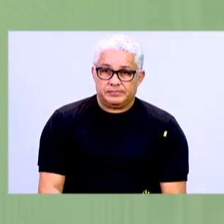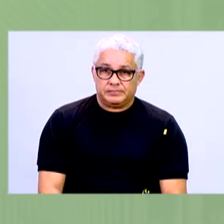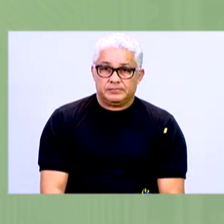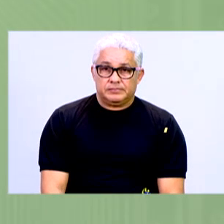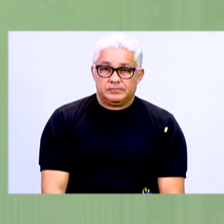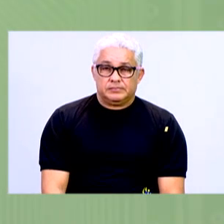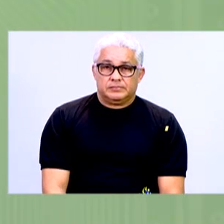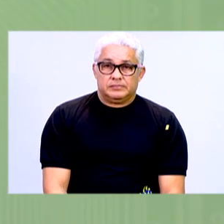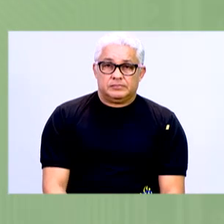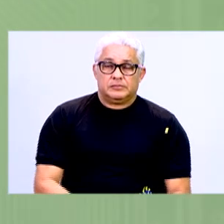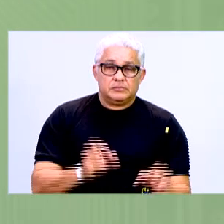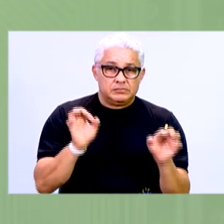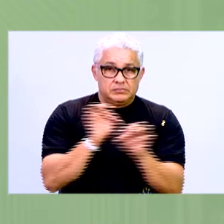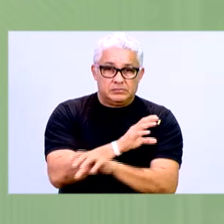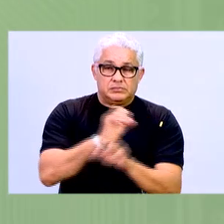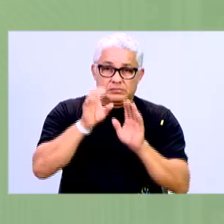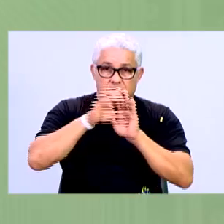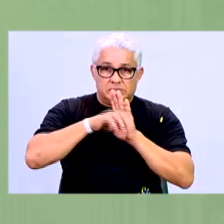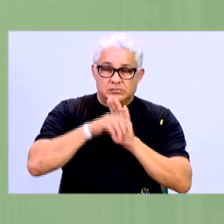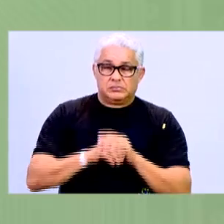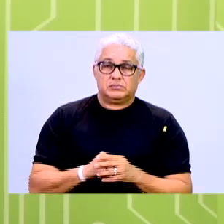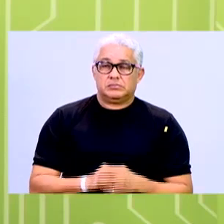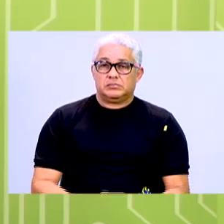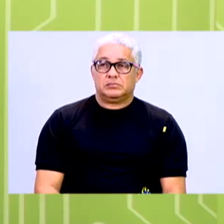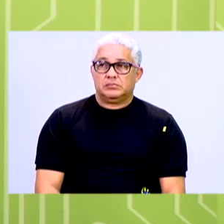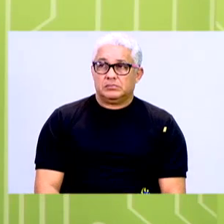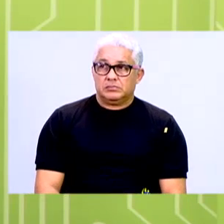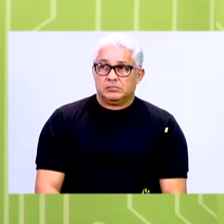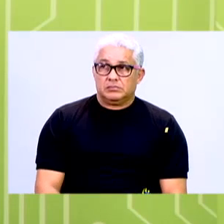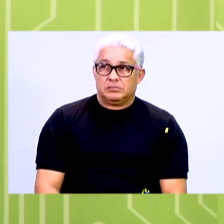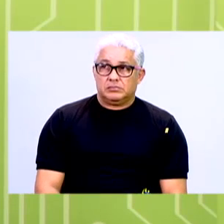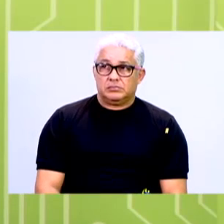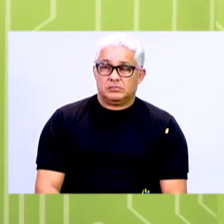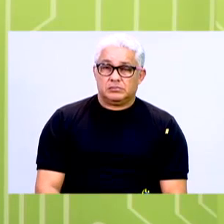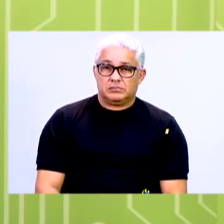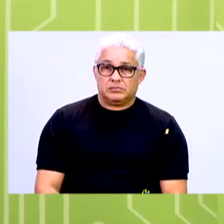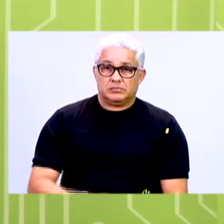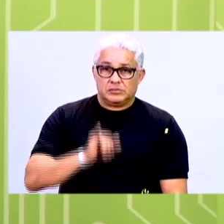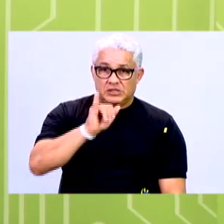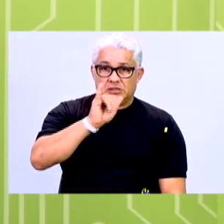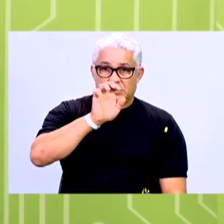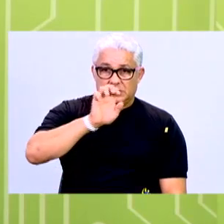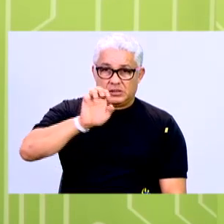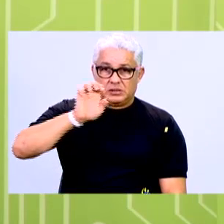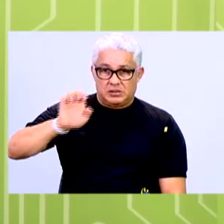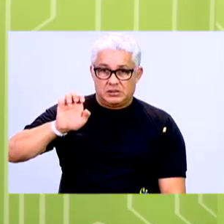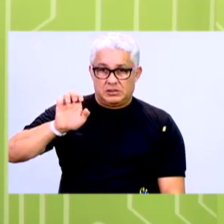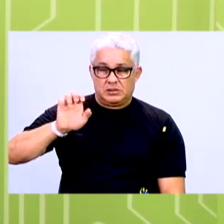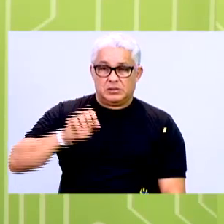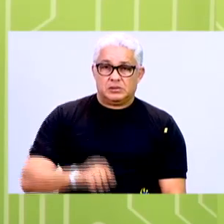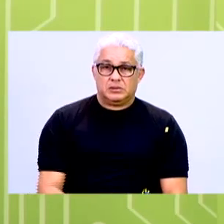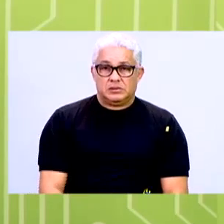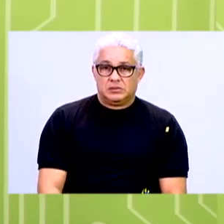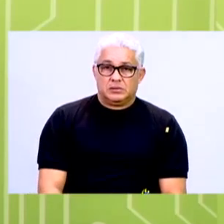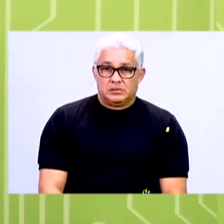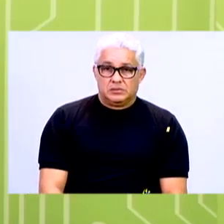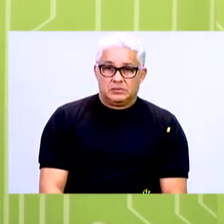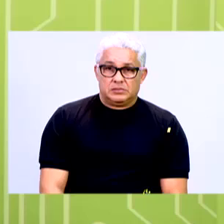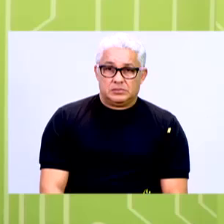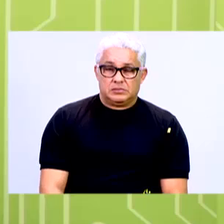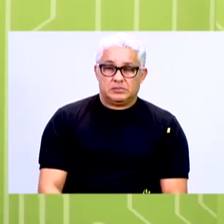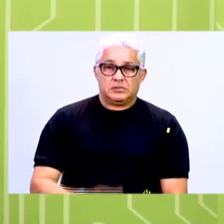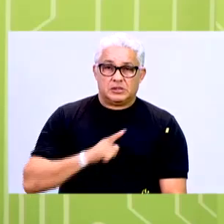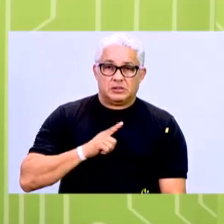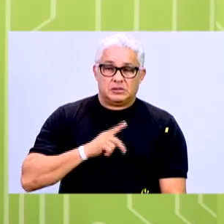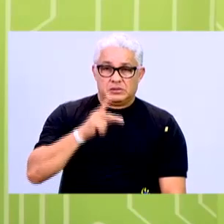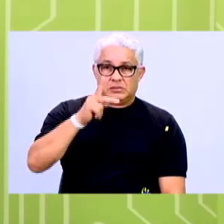Esta é a definição, então, dada pelo Instituto de Engenharia Elétrica e Eletrônica, que determina os